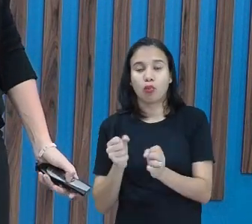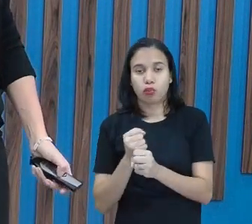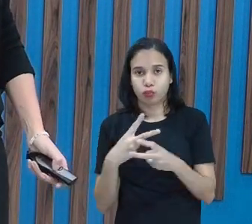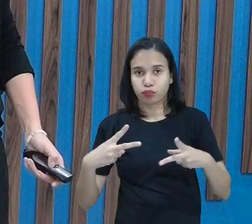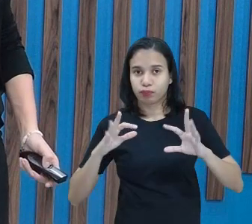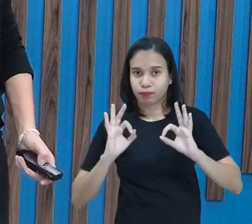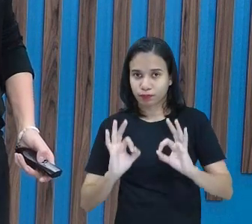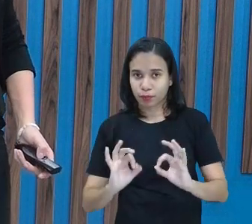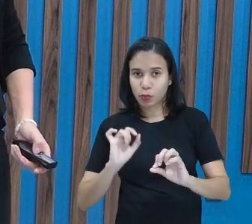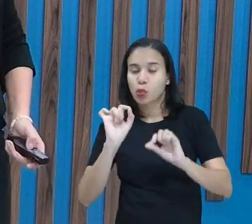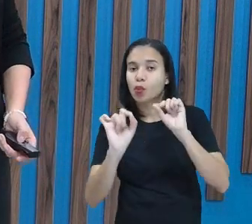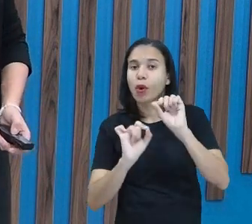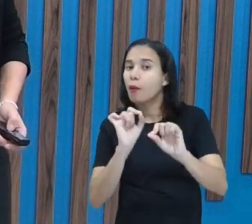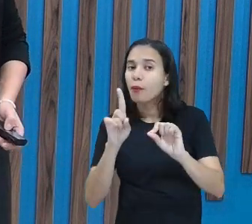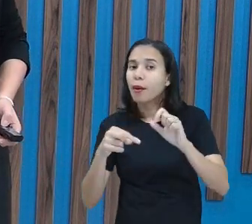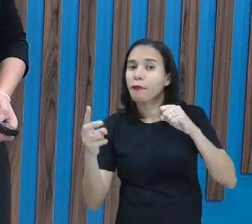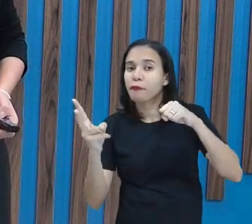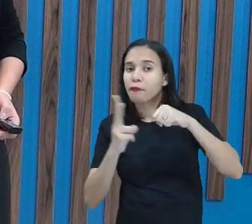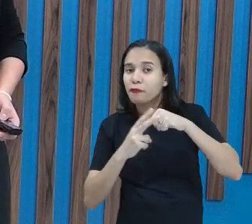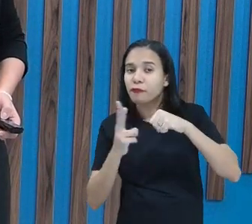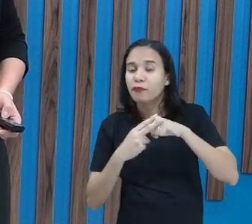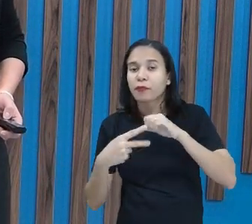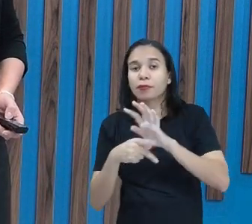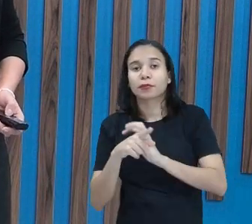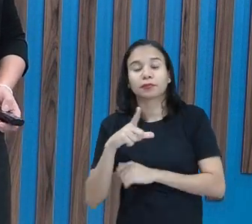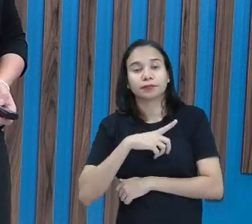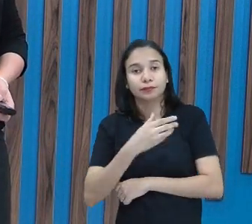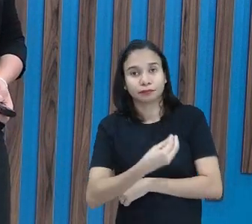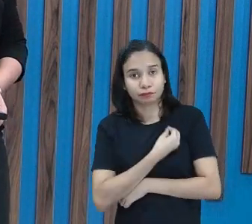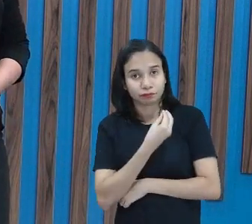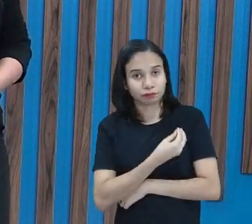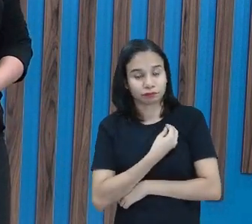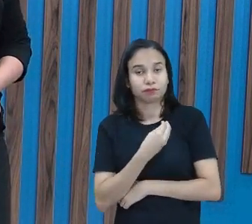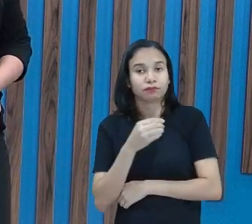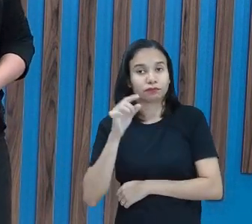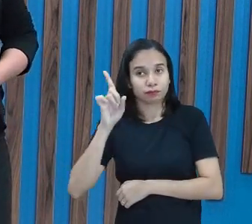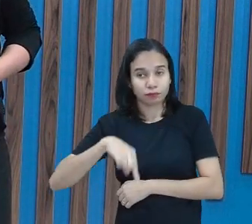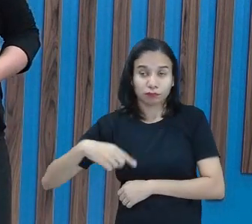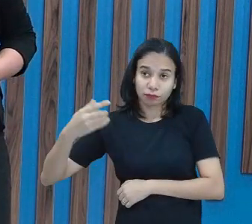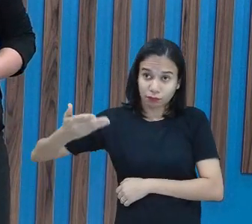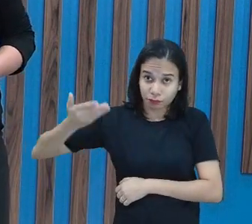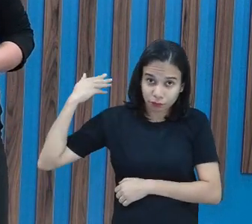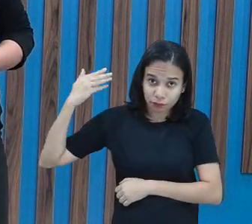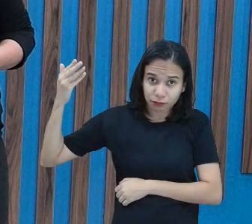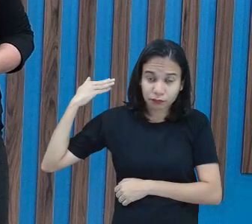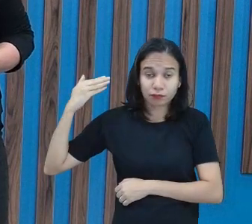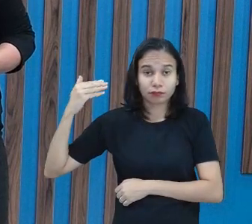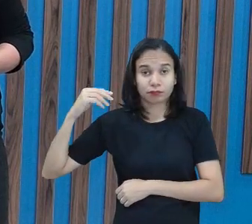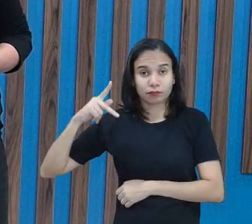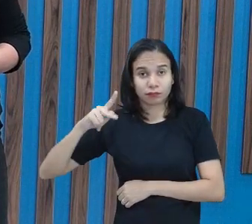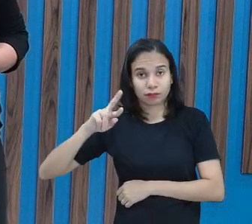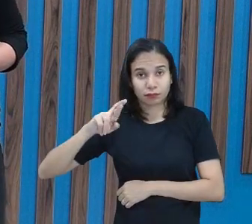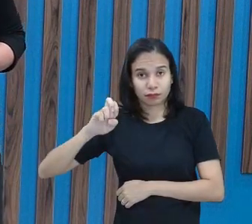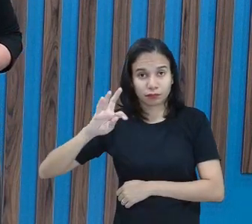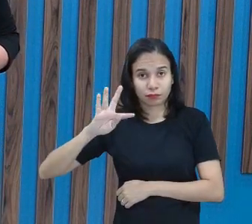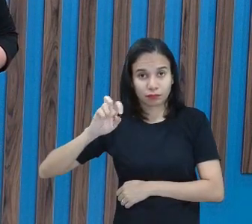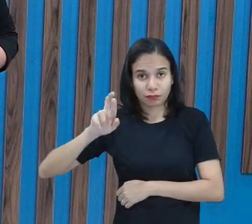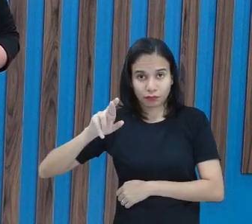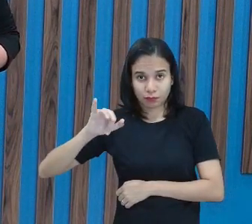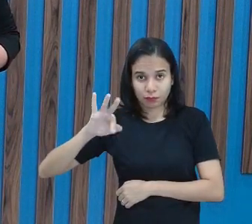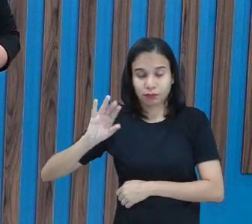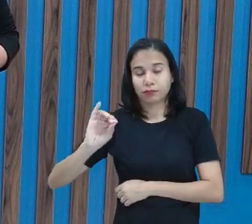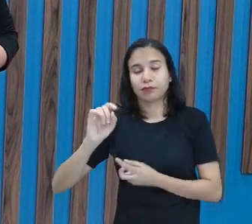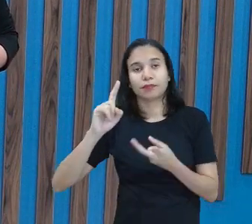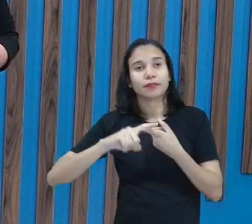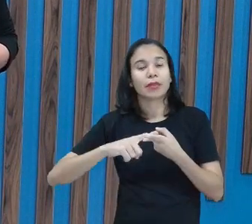tá? Quais desses verbos aí, olha, estão no passado, estão no pretérito?